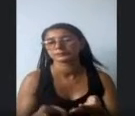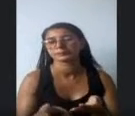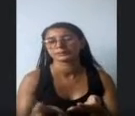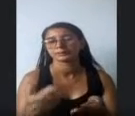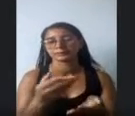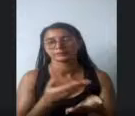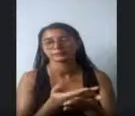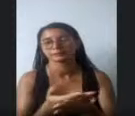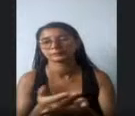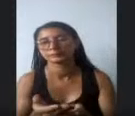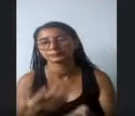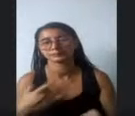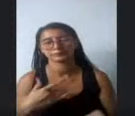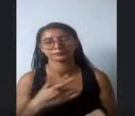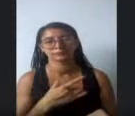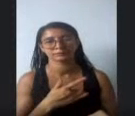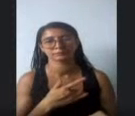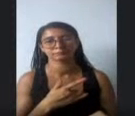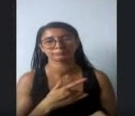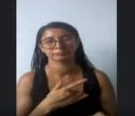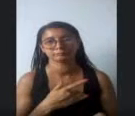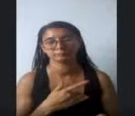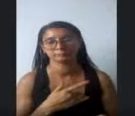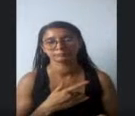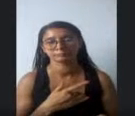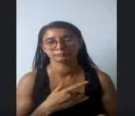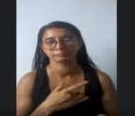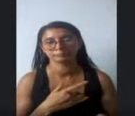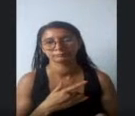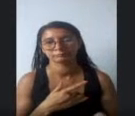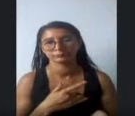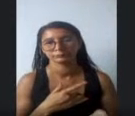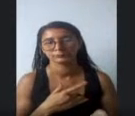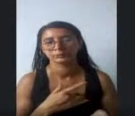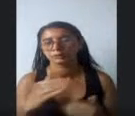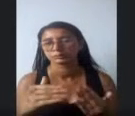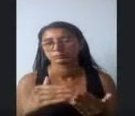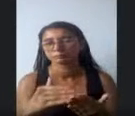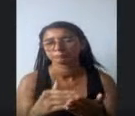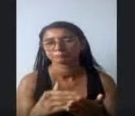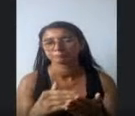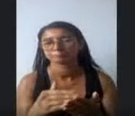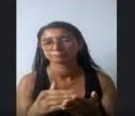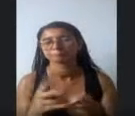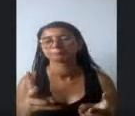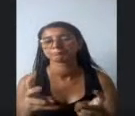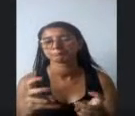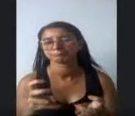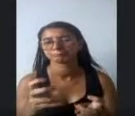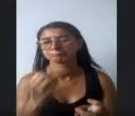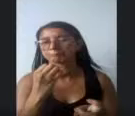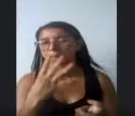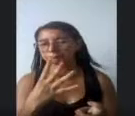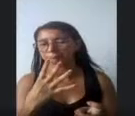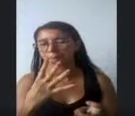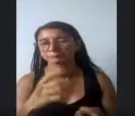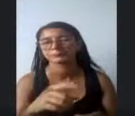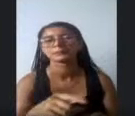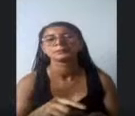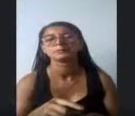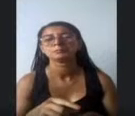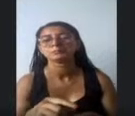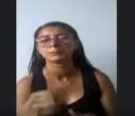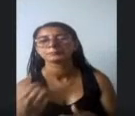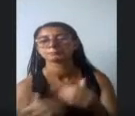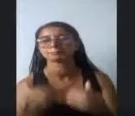que isso tudo é o que faz com que nós possamos melhorar, né, e intensificar